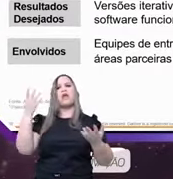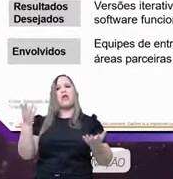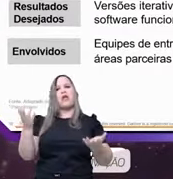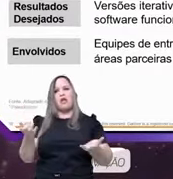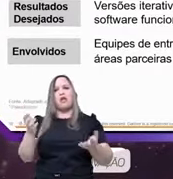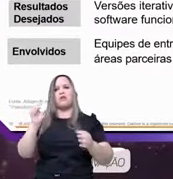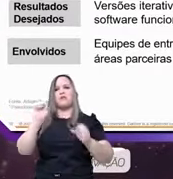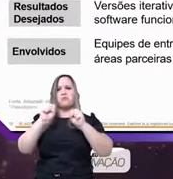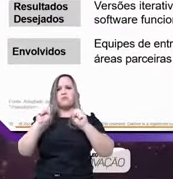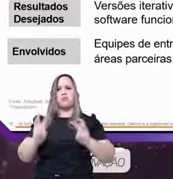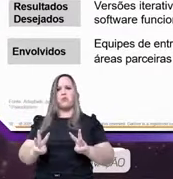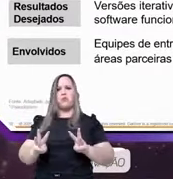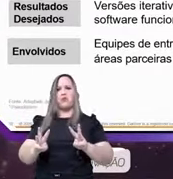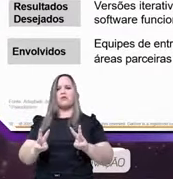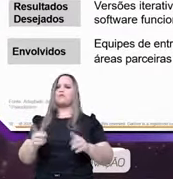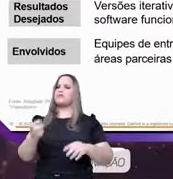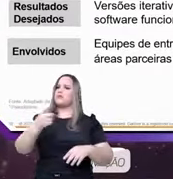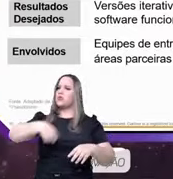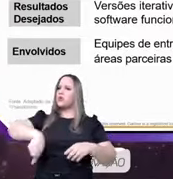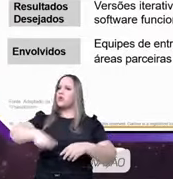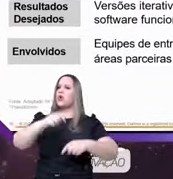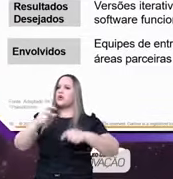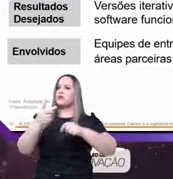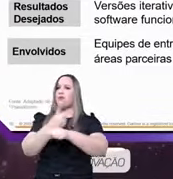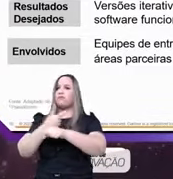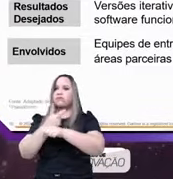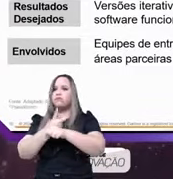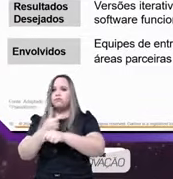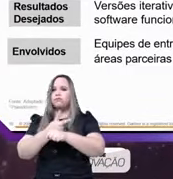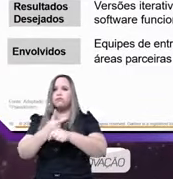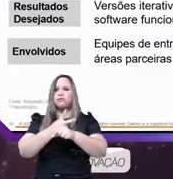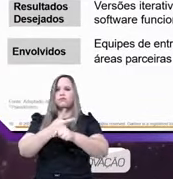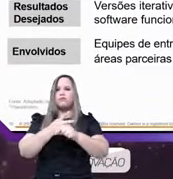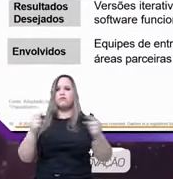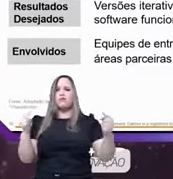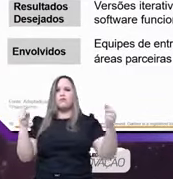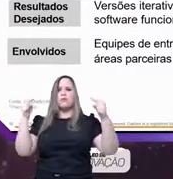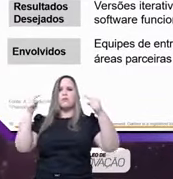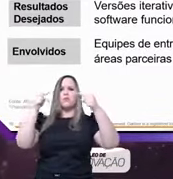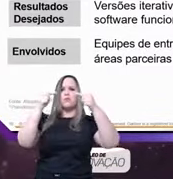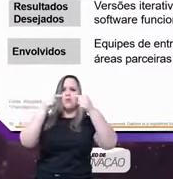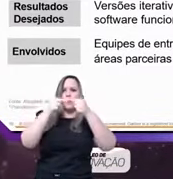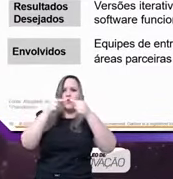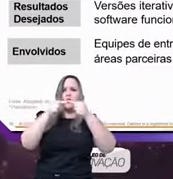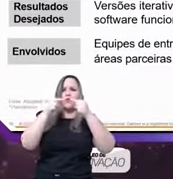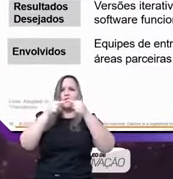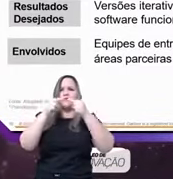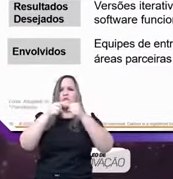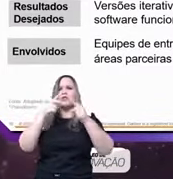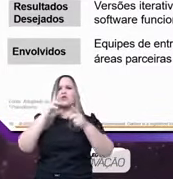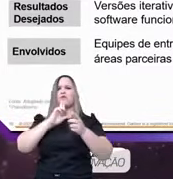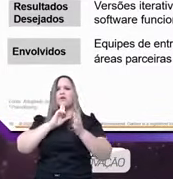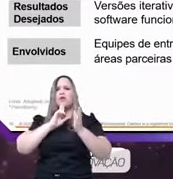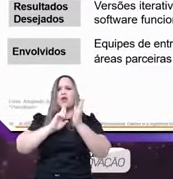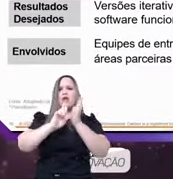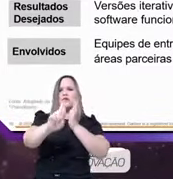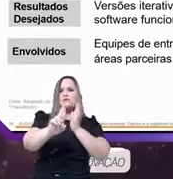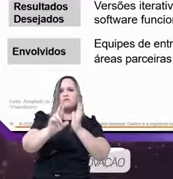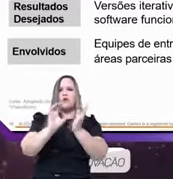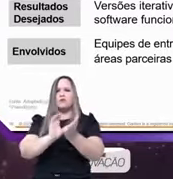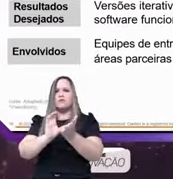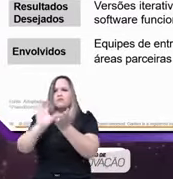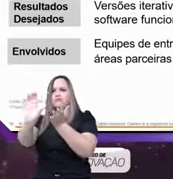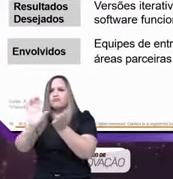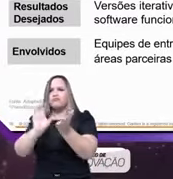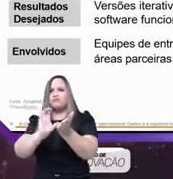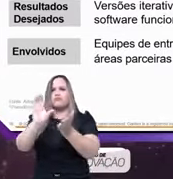nós estamos procurando o quê? Atingir resultados e objetivos de negócio. Quais são os objetivos de negócio do tribunal? Uma celeridade nos